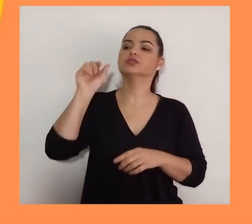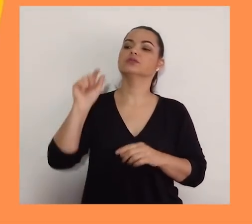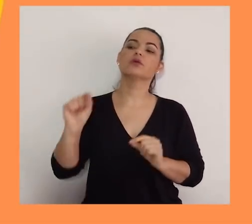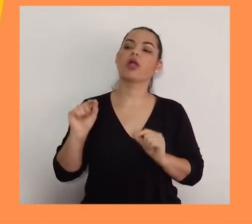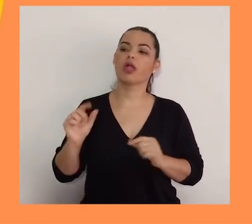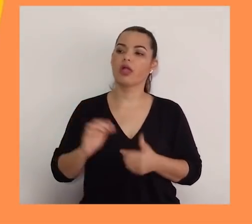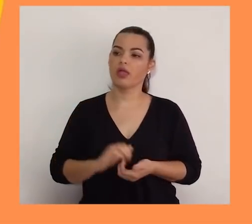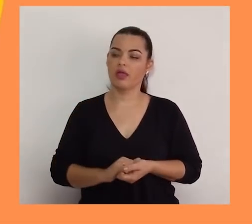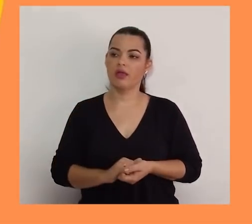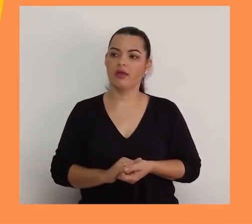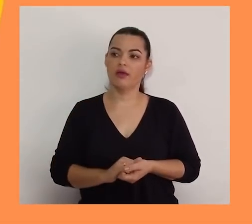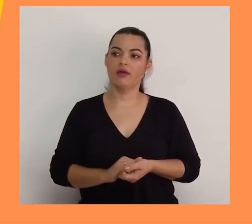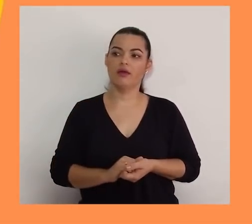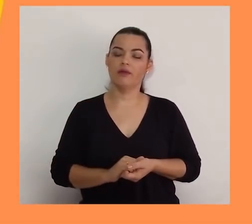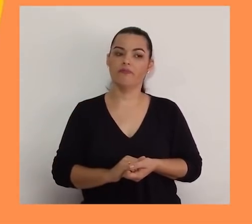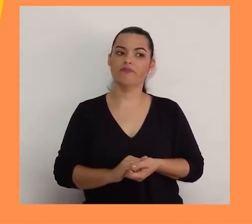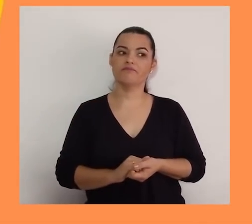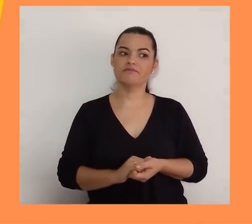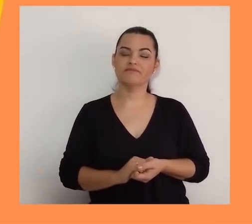Sair da